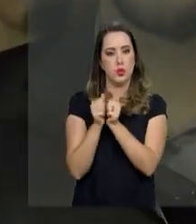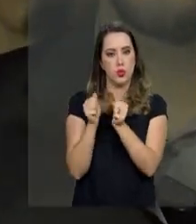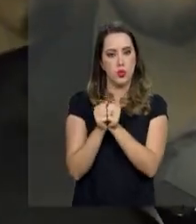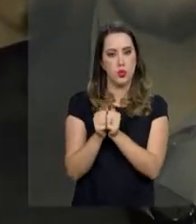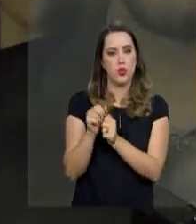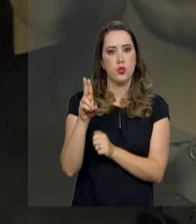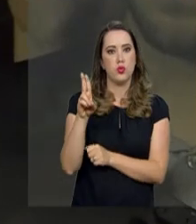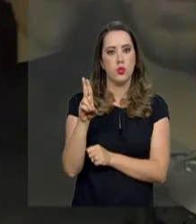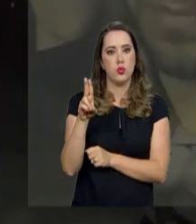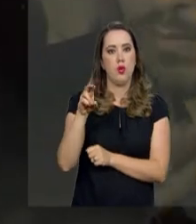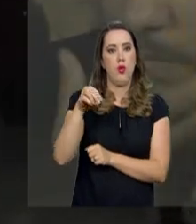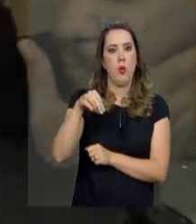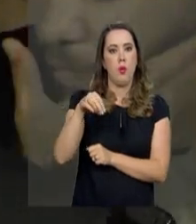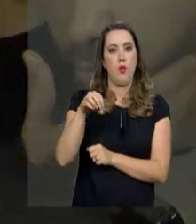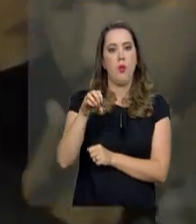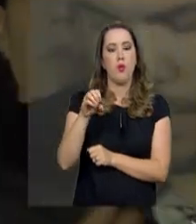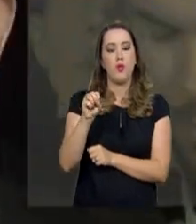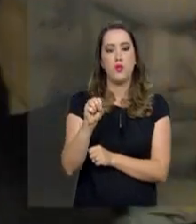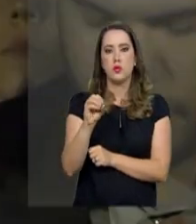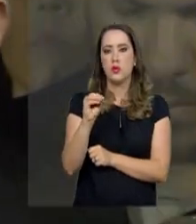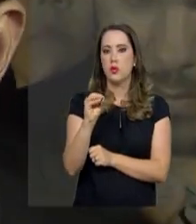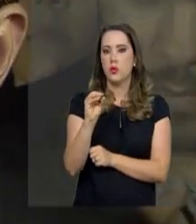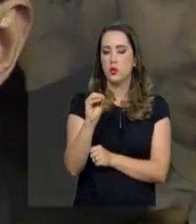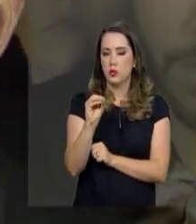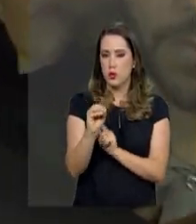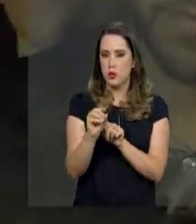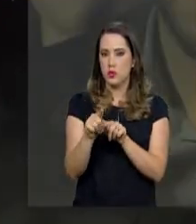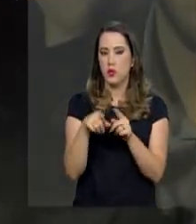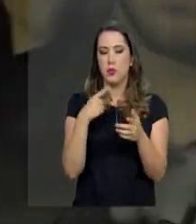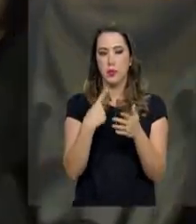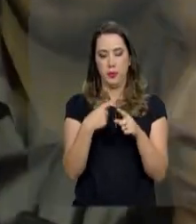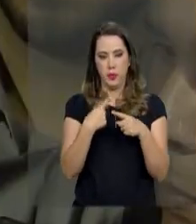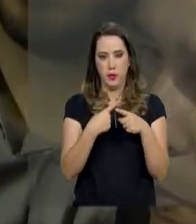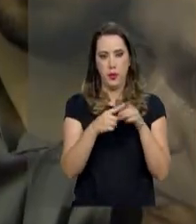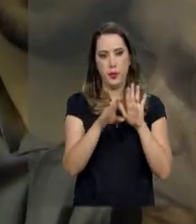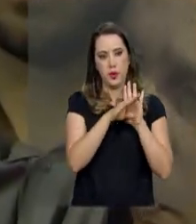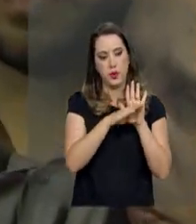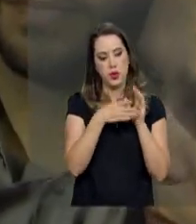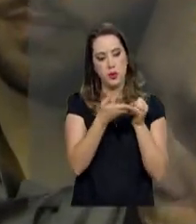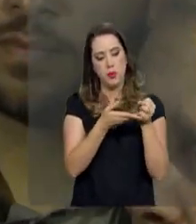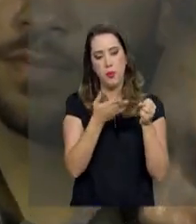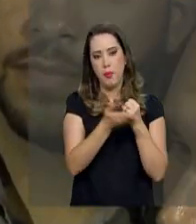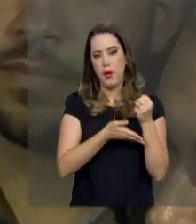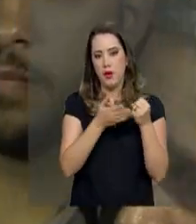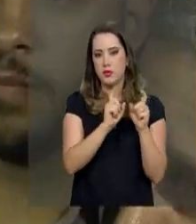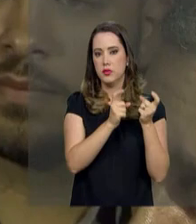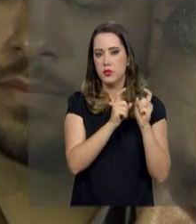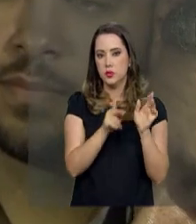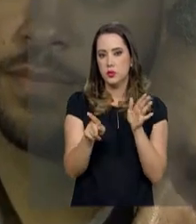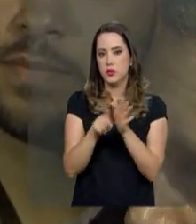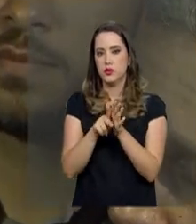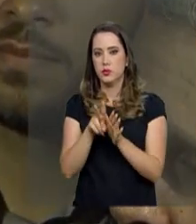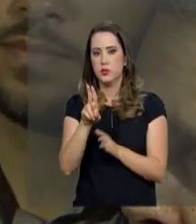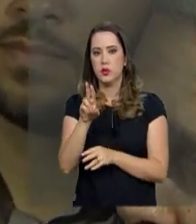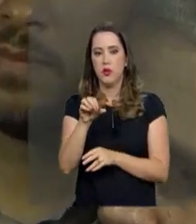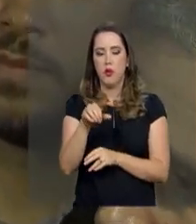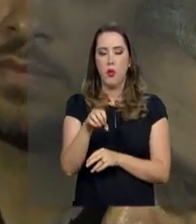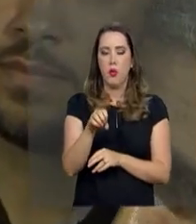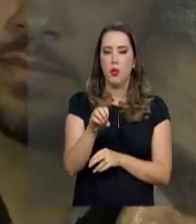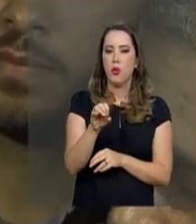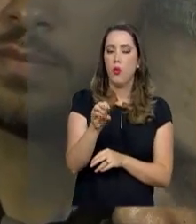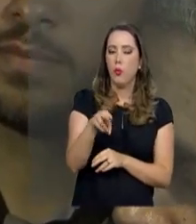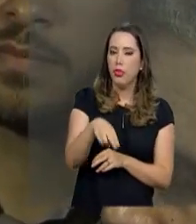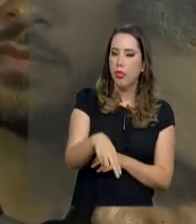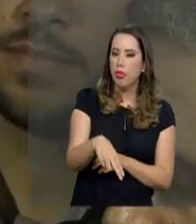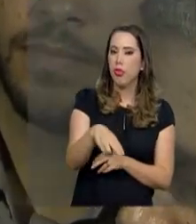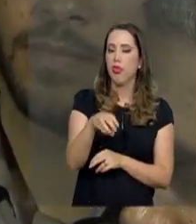a Unesco, para que a contratação do projeto básico e do projeto executivo seja feita via Unesco. A